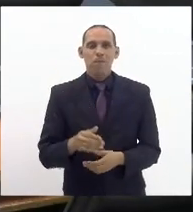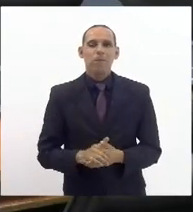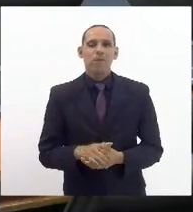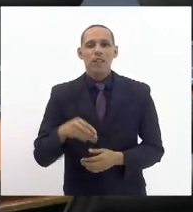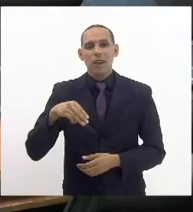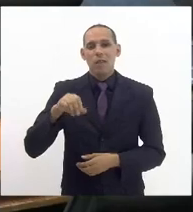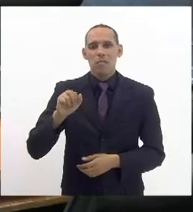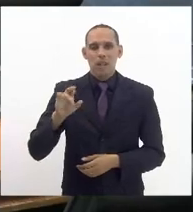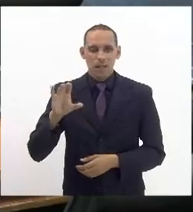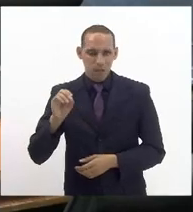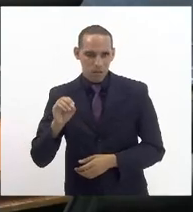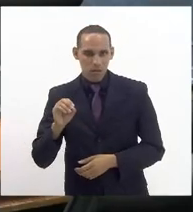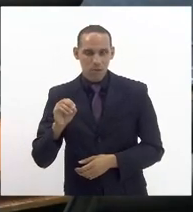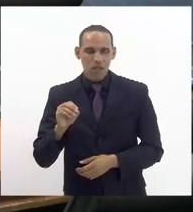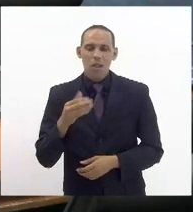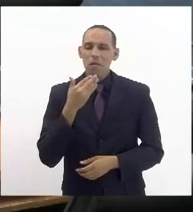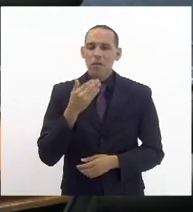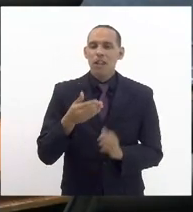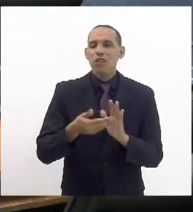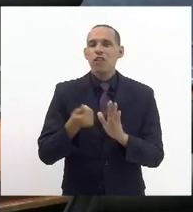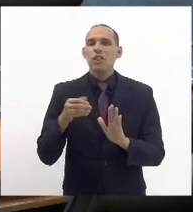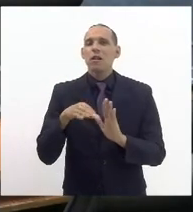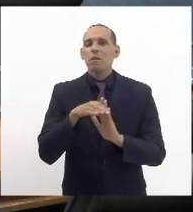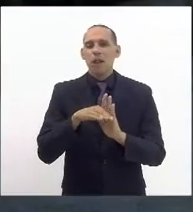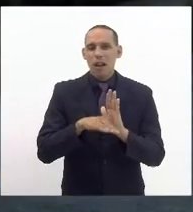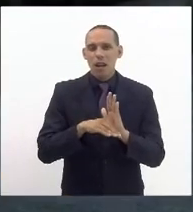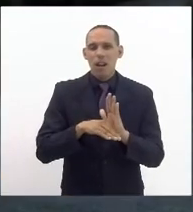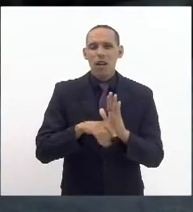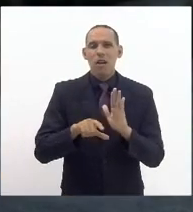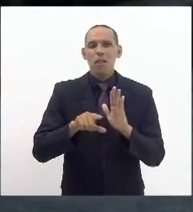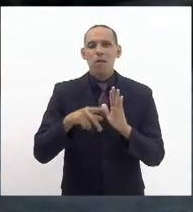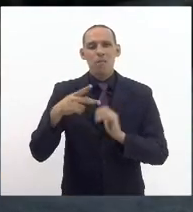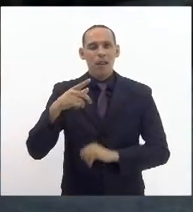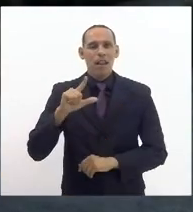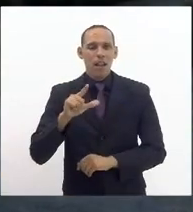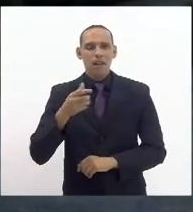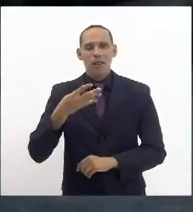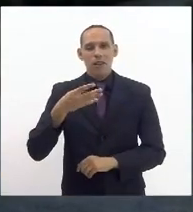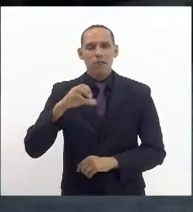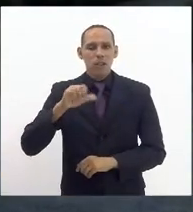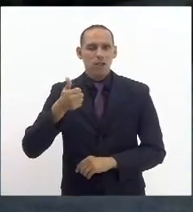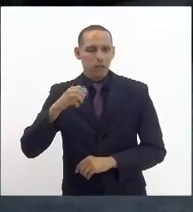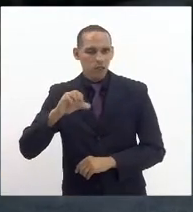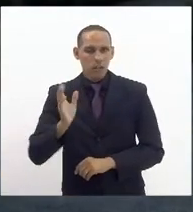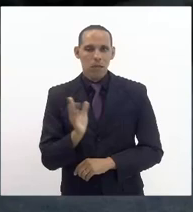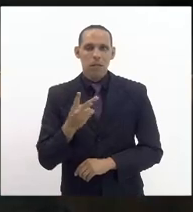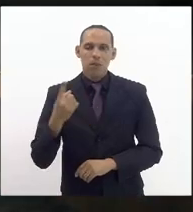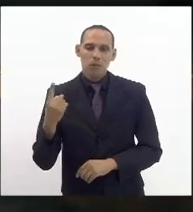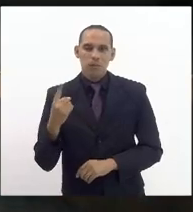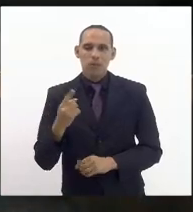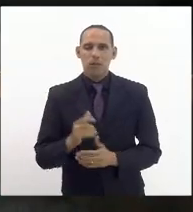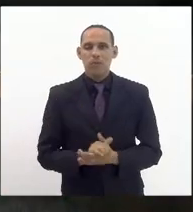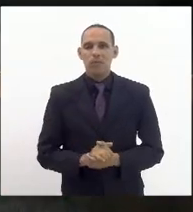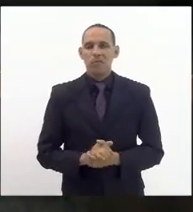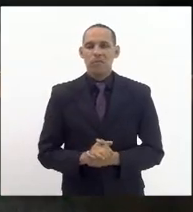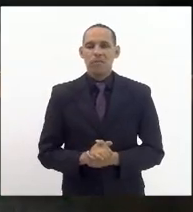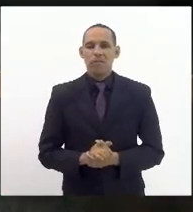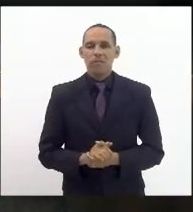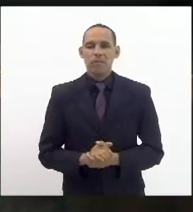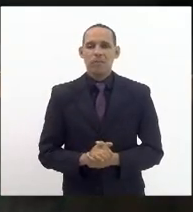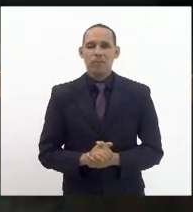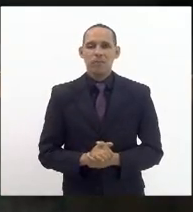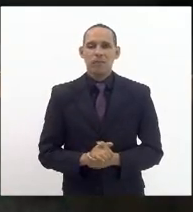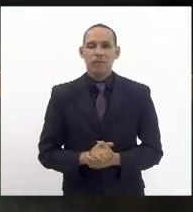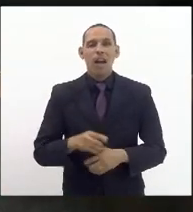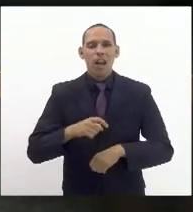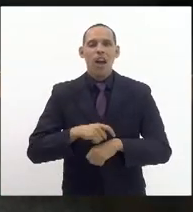Gualberto. Presidente, eu gostaria de pedir que fosse retirado de pauta o PL 4919 de 2021. No momento da